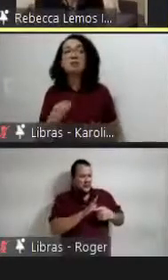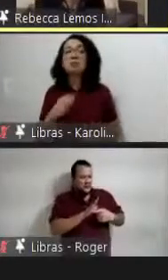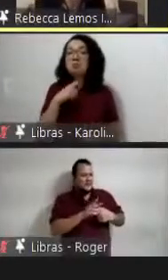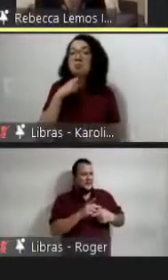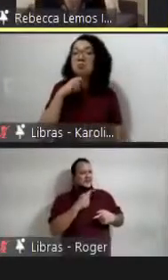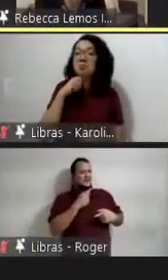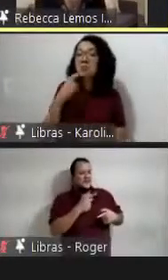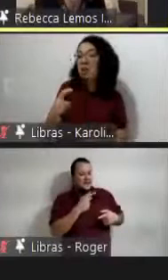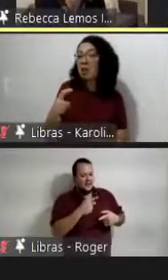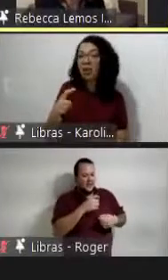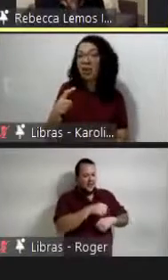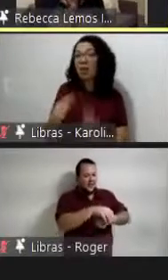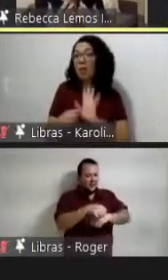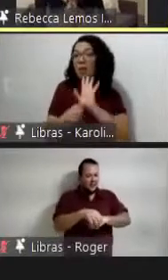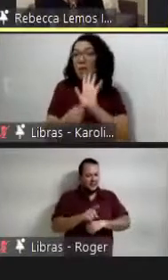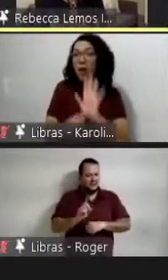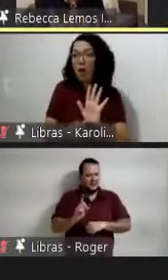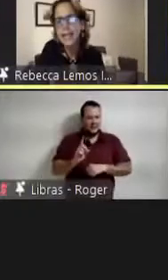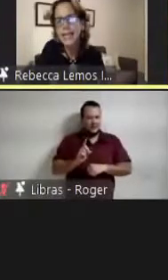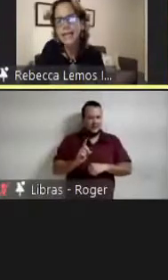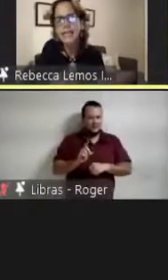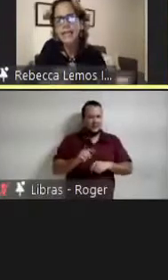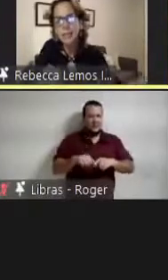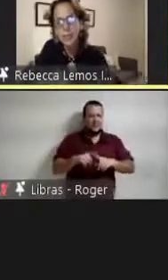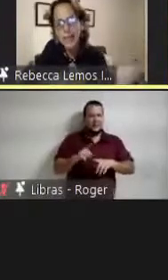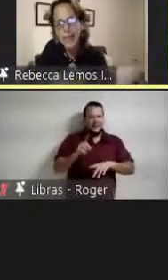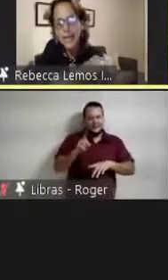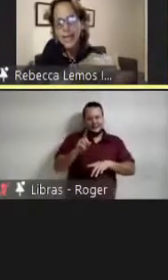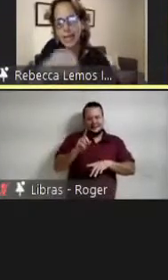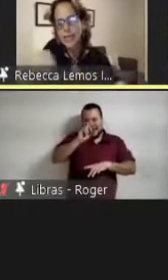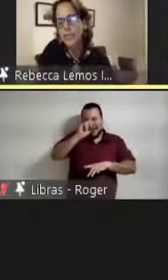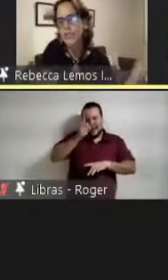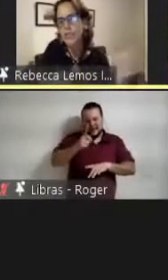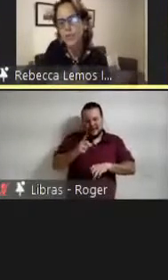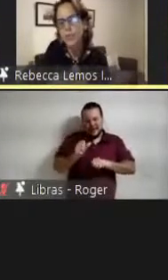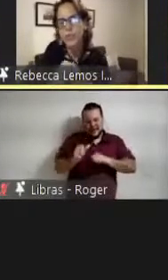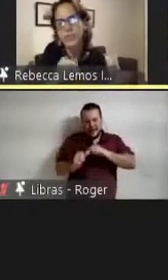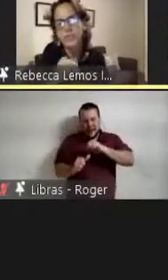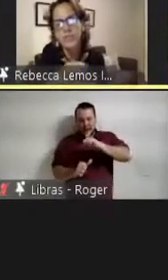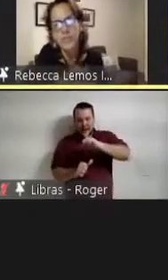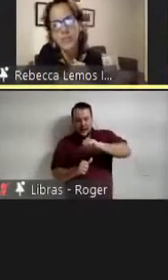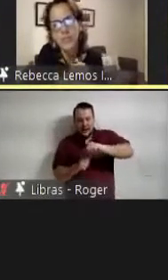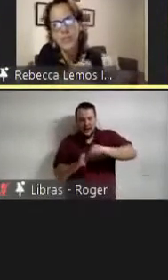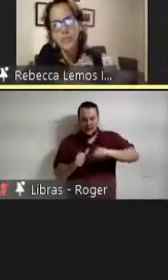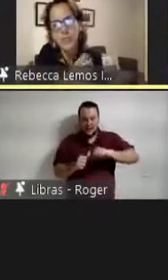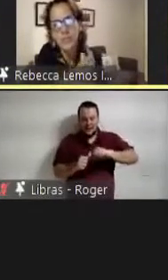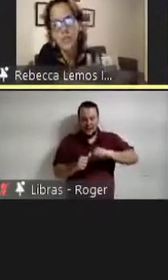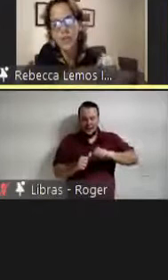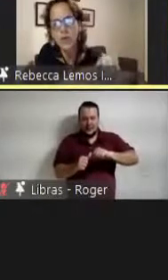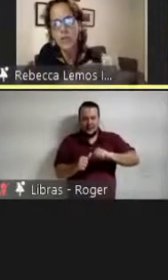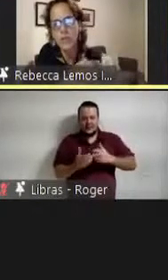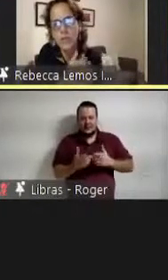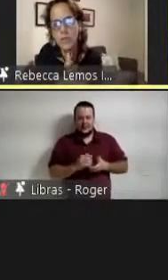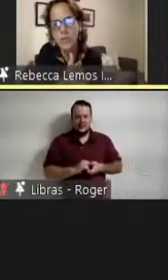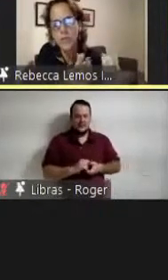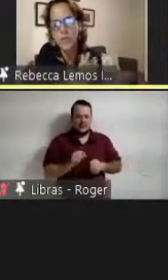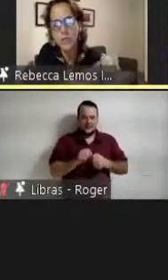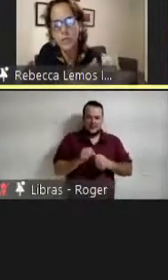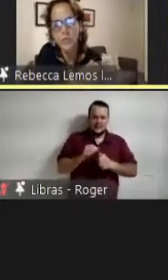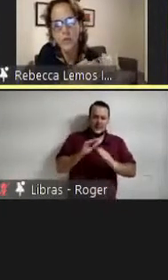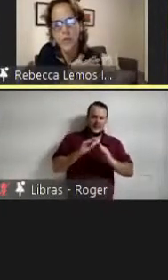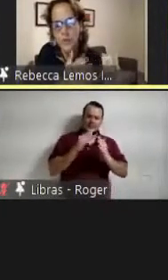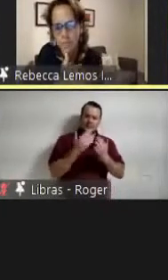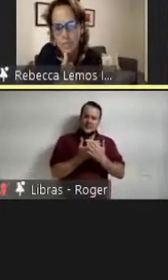publicizado e a nossa ideia era mudar este fluxo nós fizemos uma escola de altos